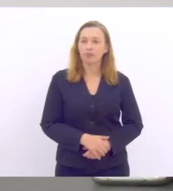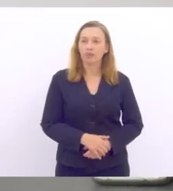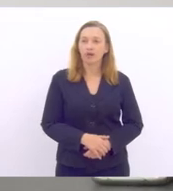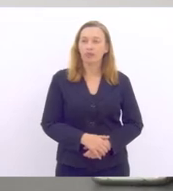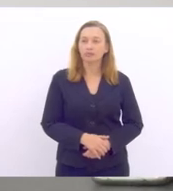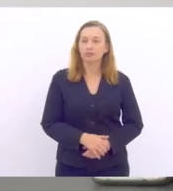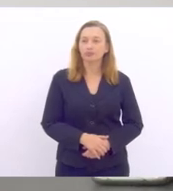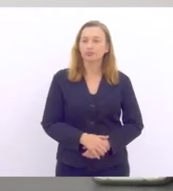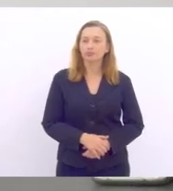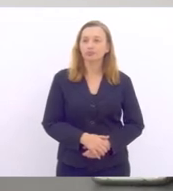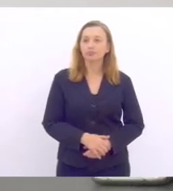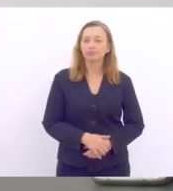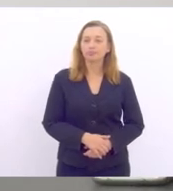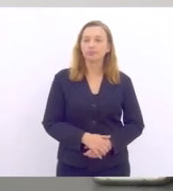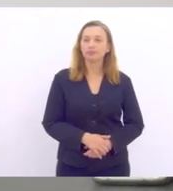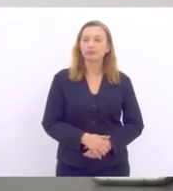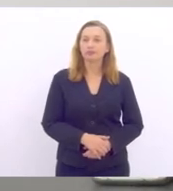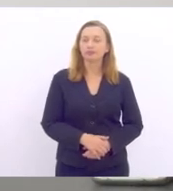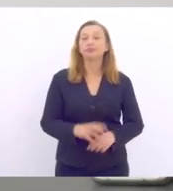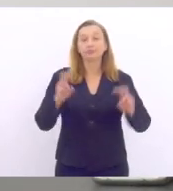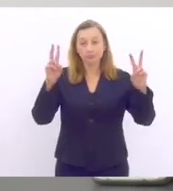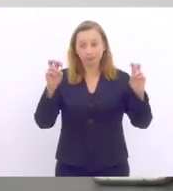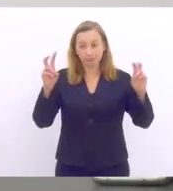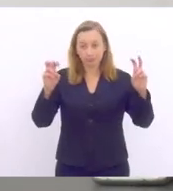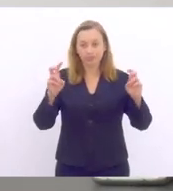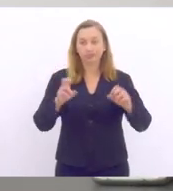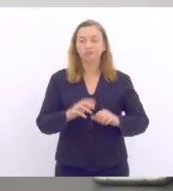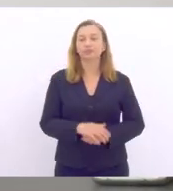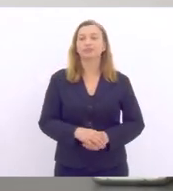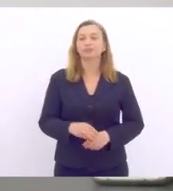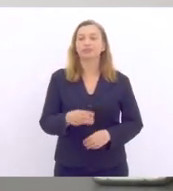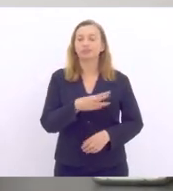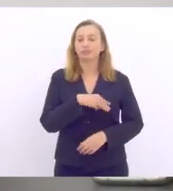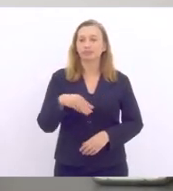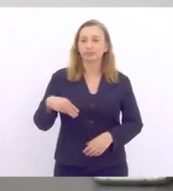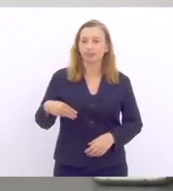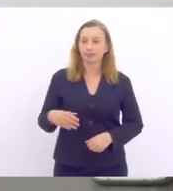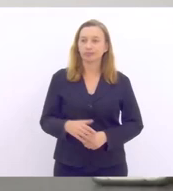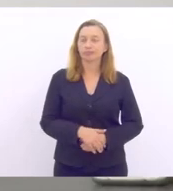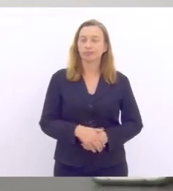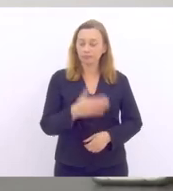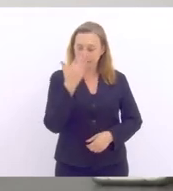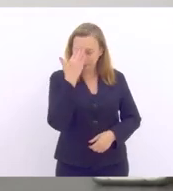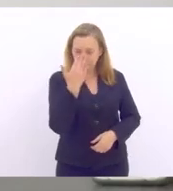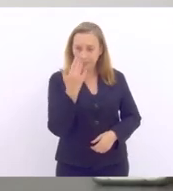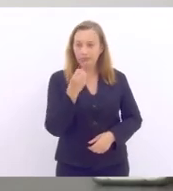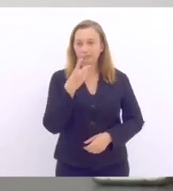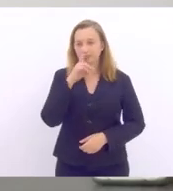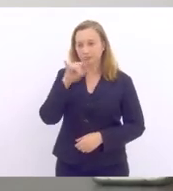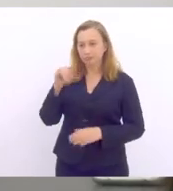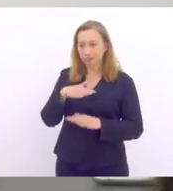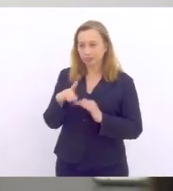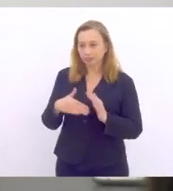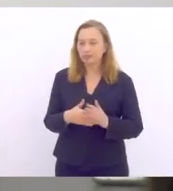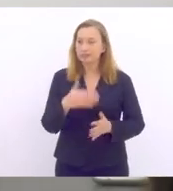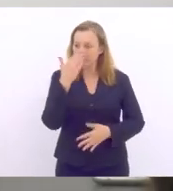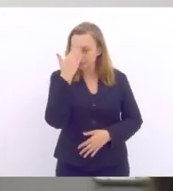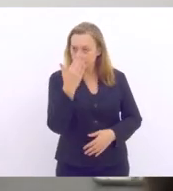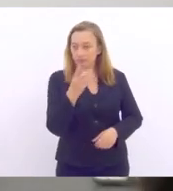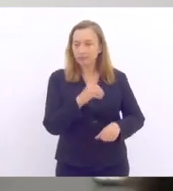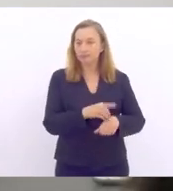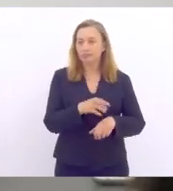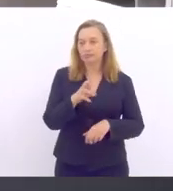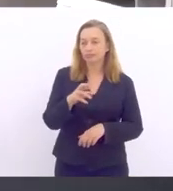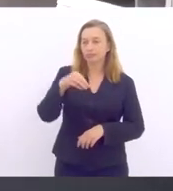o elevam ao protagonista desse tema dentro do Ministério Público. Muito obrigado. Agradeço a palavra. Bom dia a todos. Muito obrigado, doutor